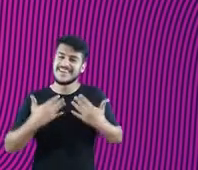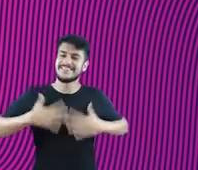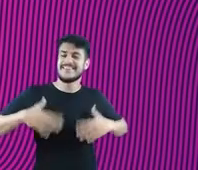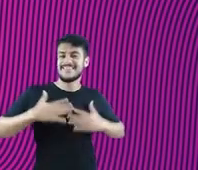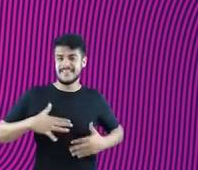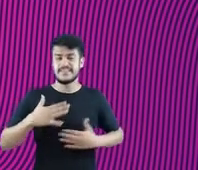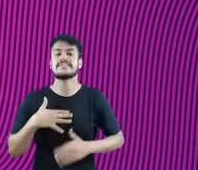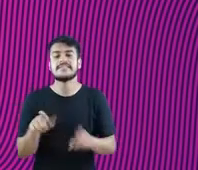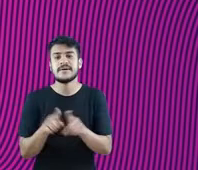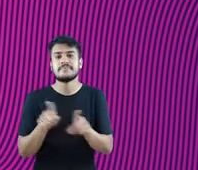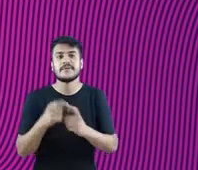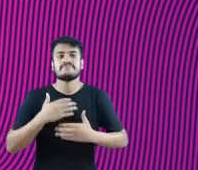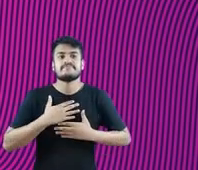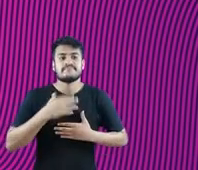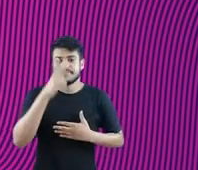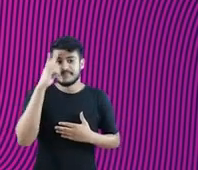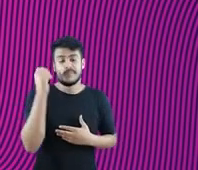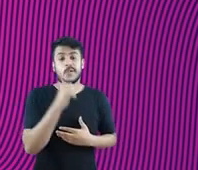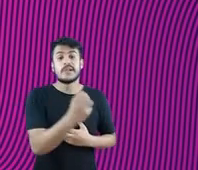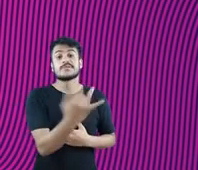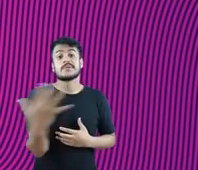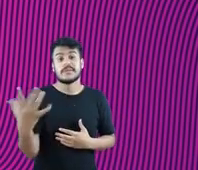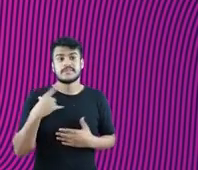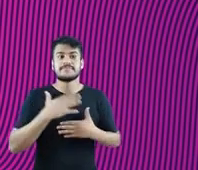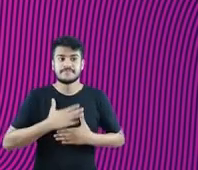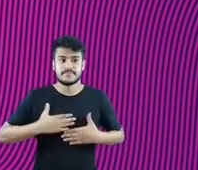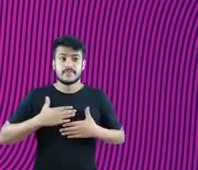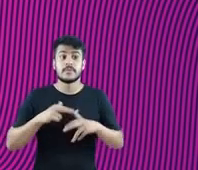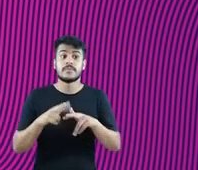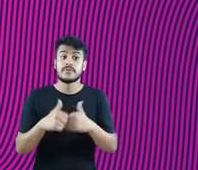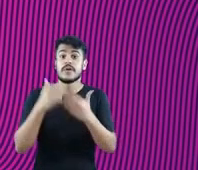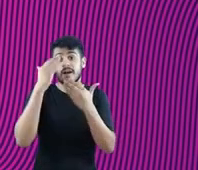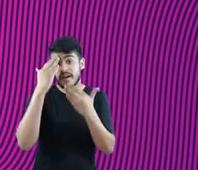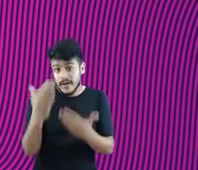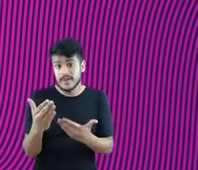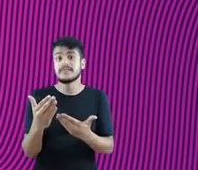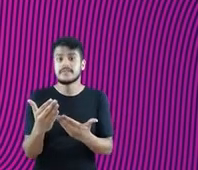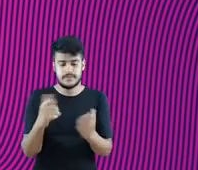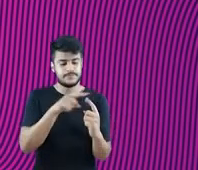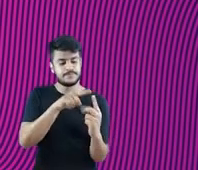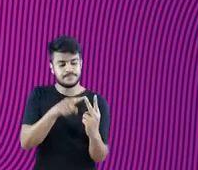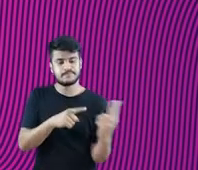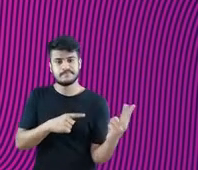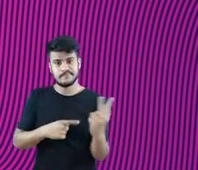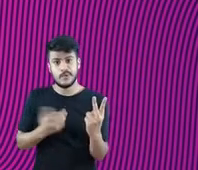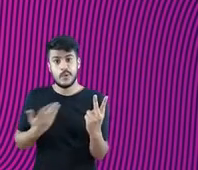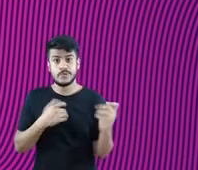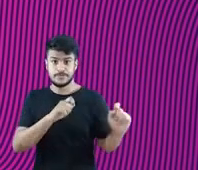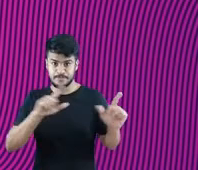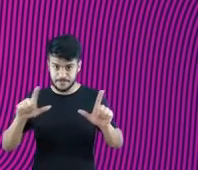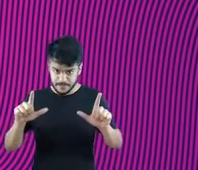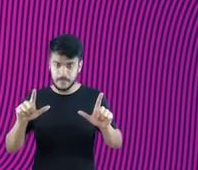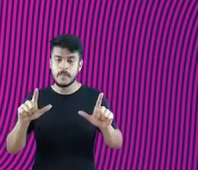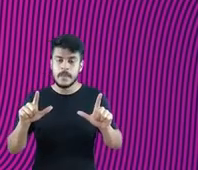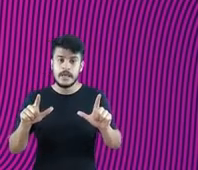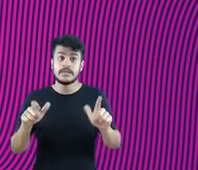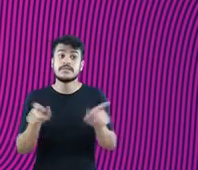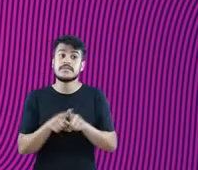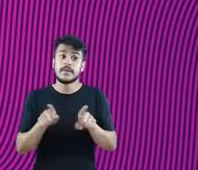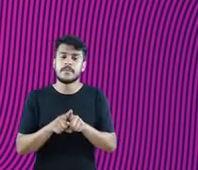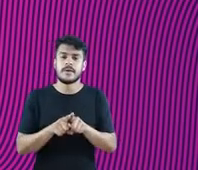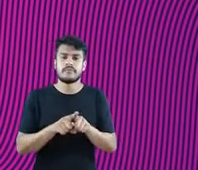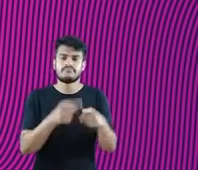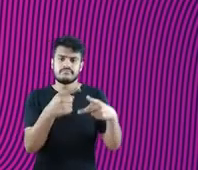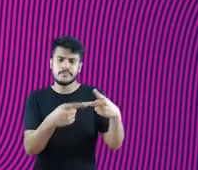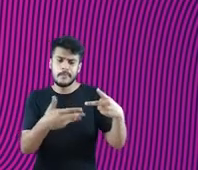agrada imensamente, né? Então, eu queria agradecer a presença de vocês, né? E a contribuição de vocês